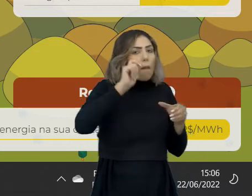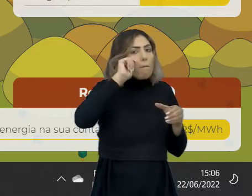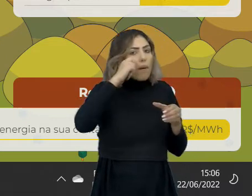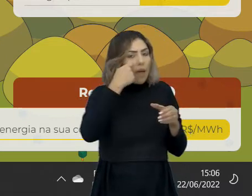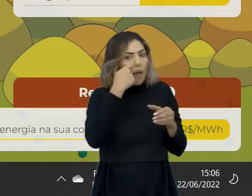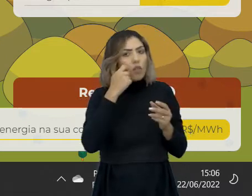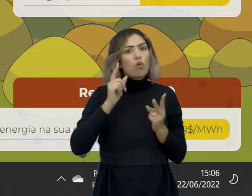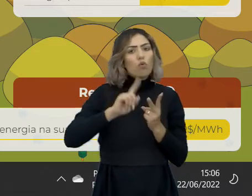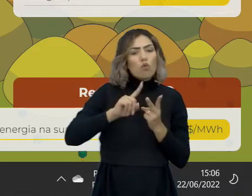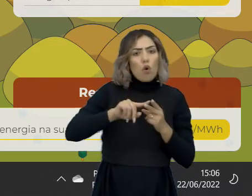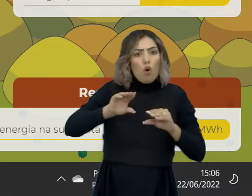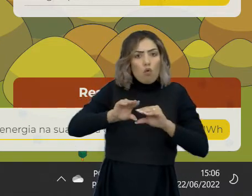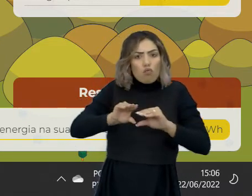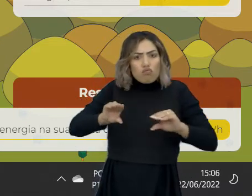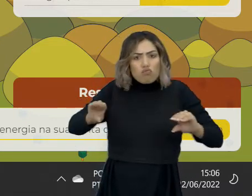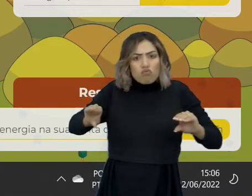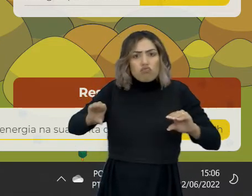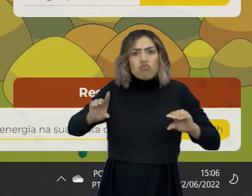que é o carvão